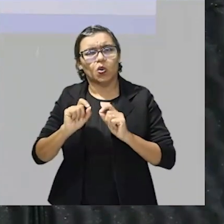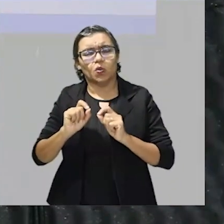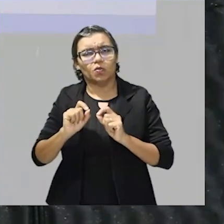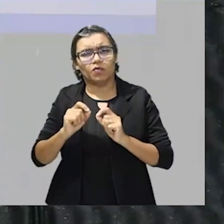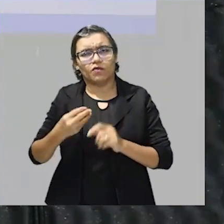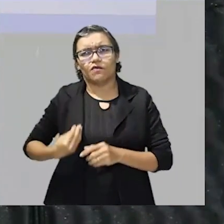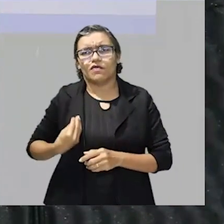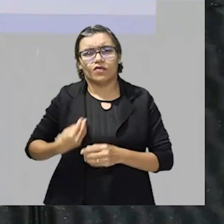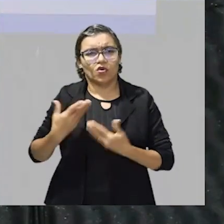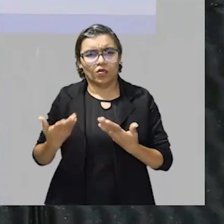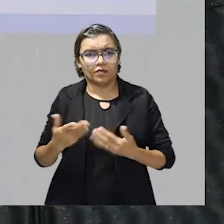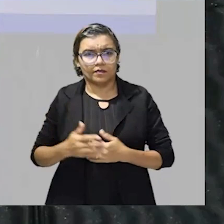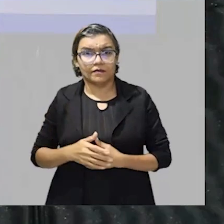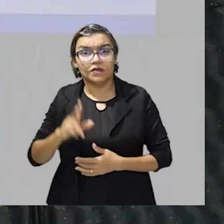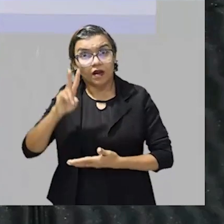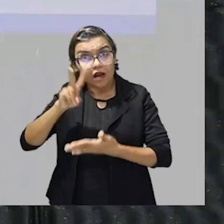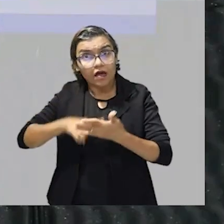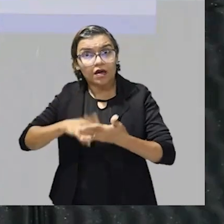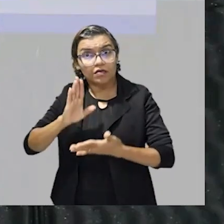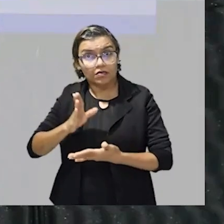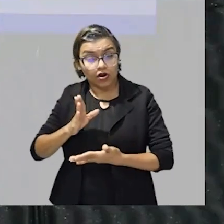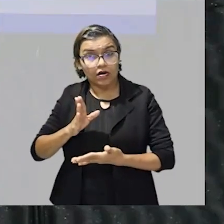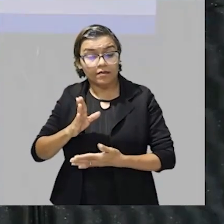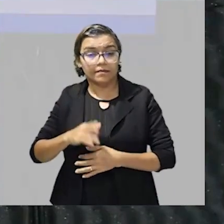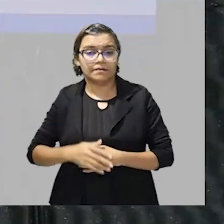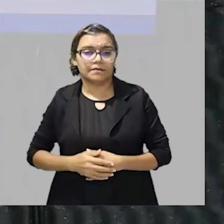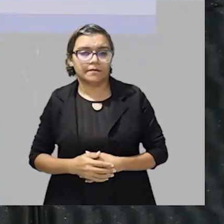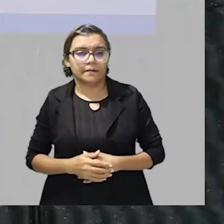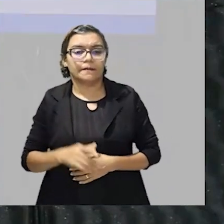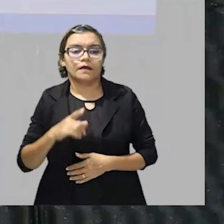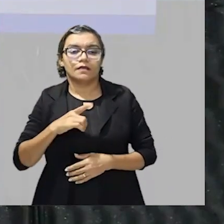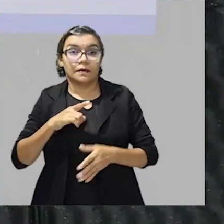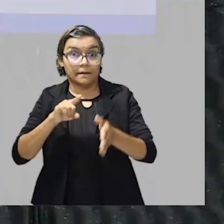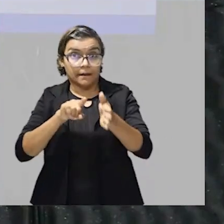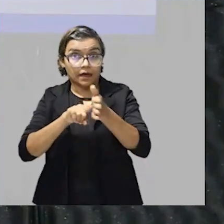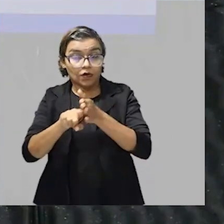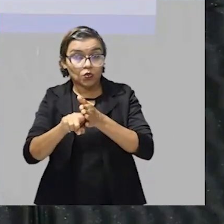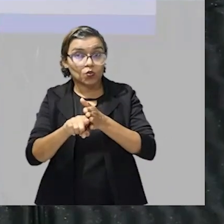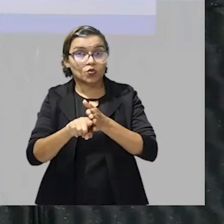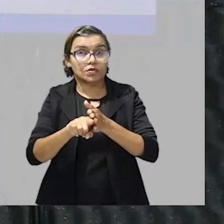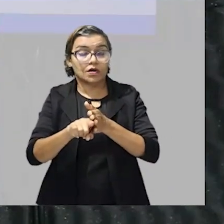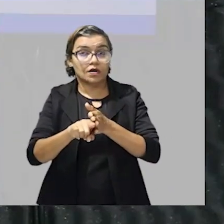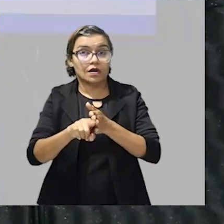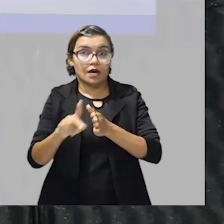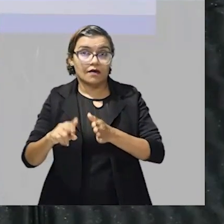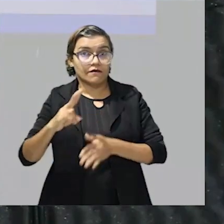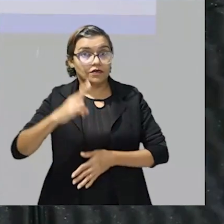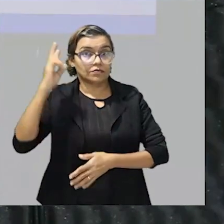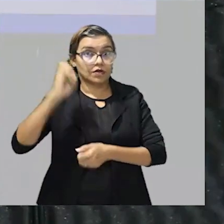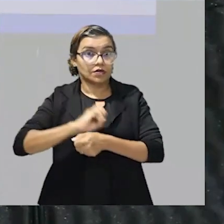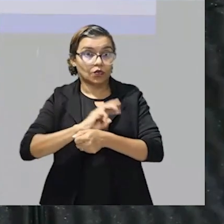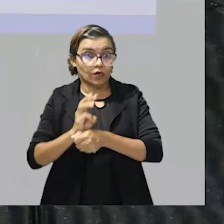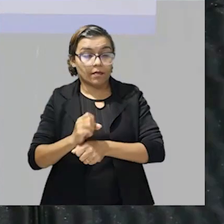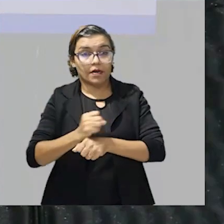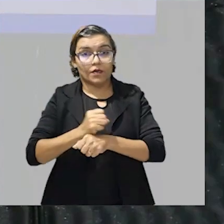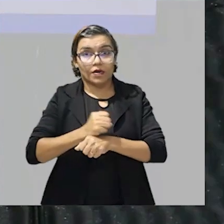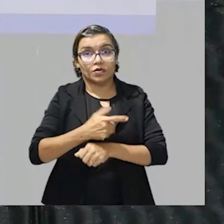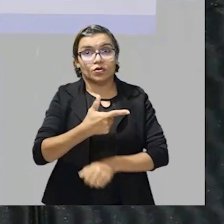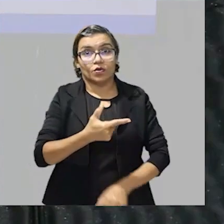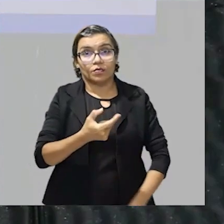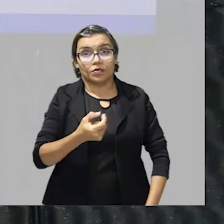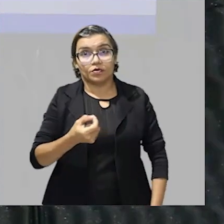você já leu morte de Vida Severina essa questão aqui foi pedida no vestibular da UEMA em 2019 tá